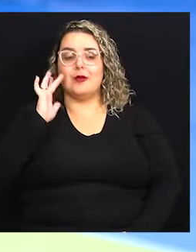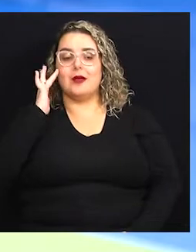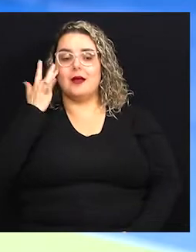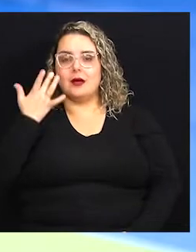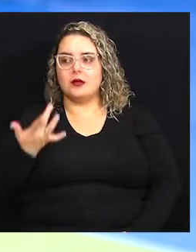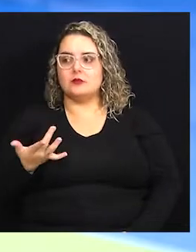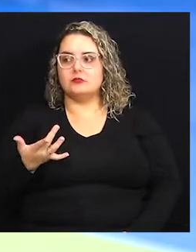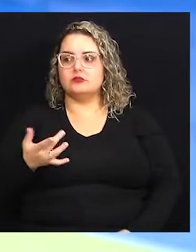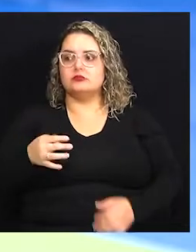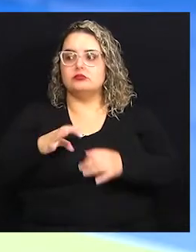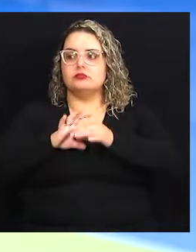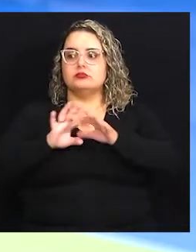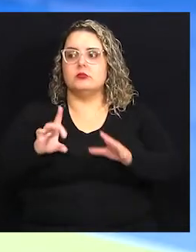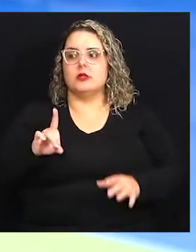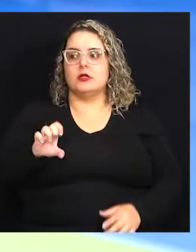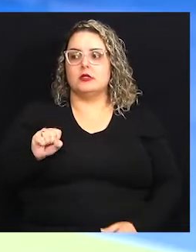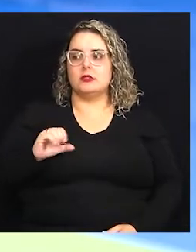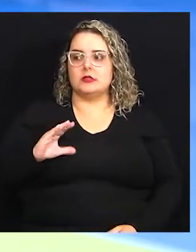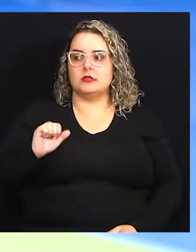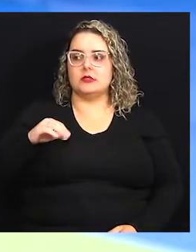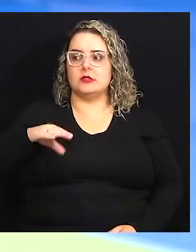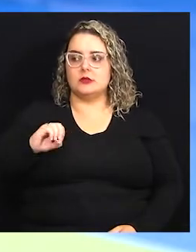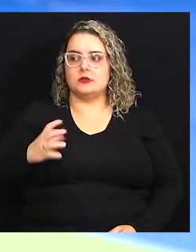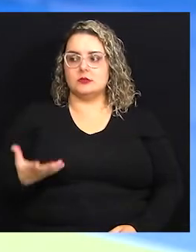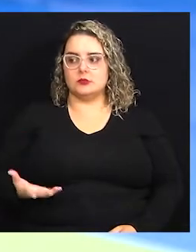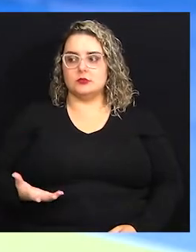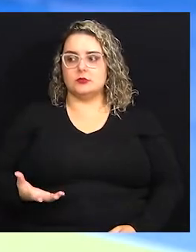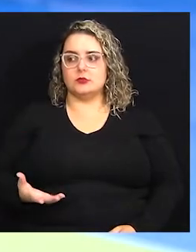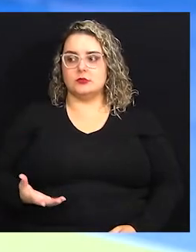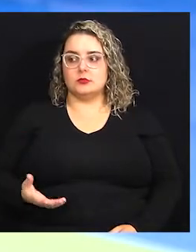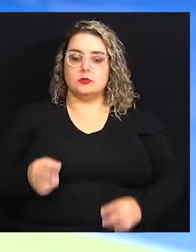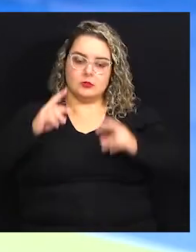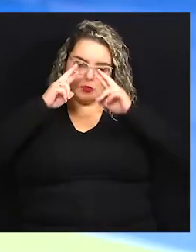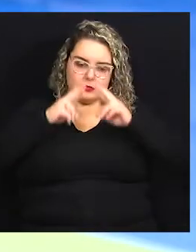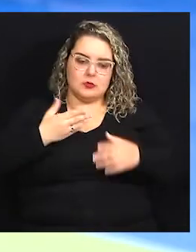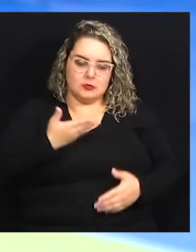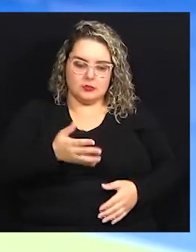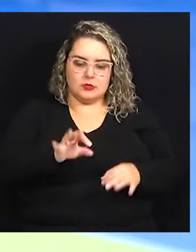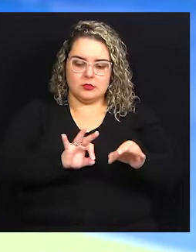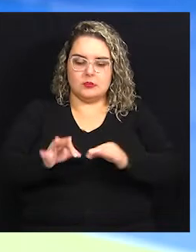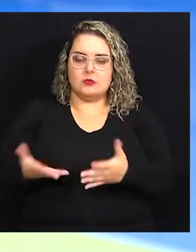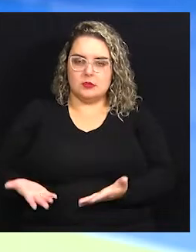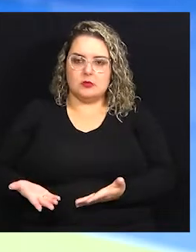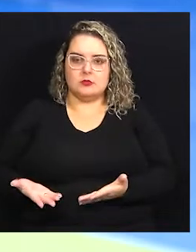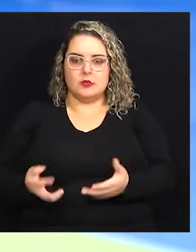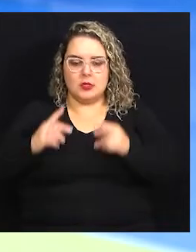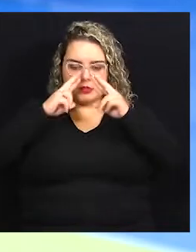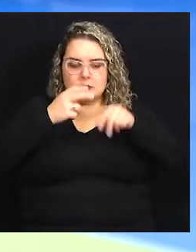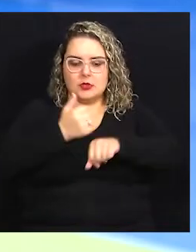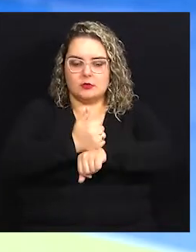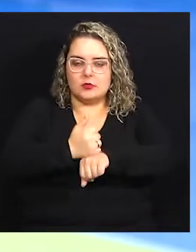dar descanso, entendeu? Isso é respeito ao que você foi como preparador.